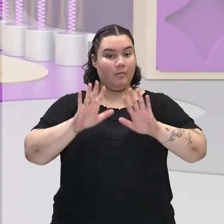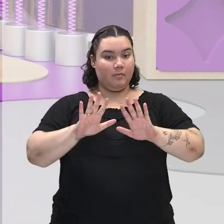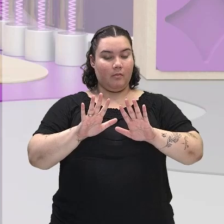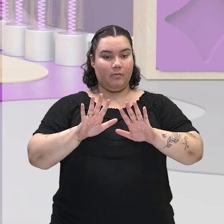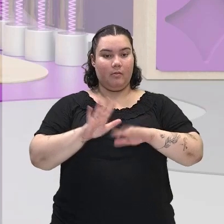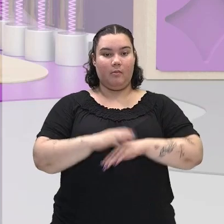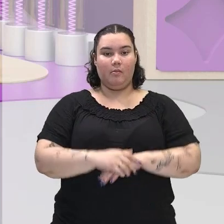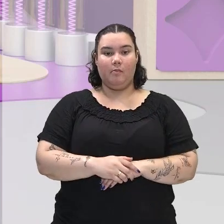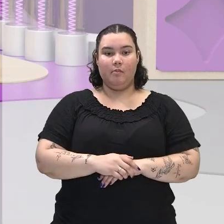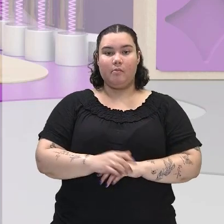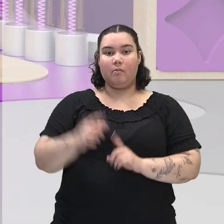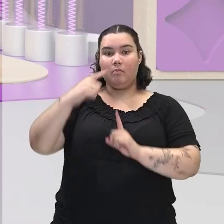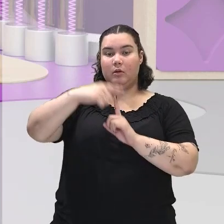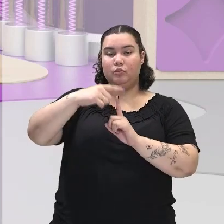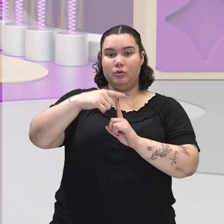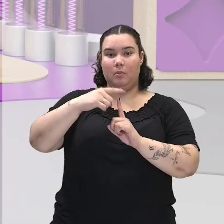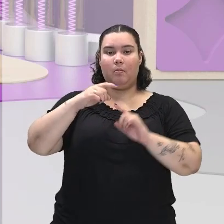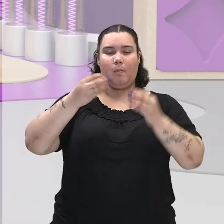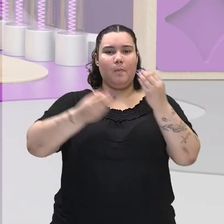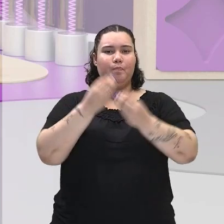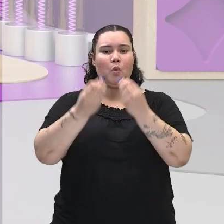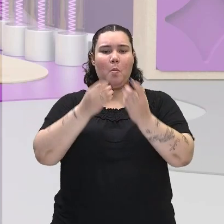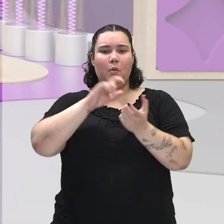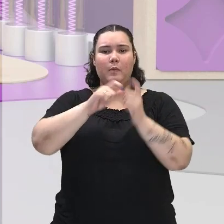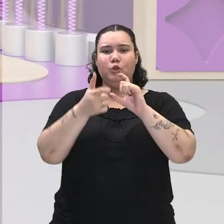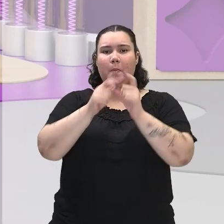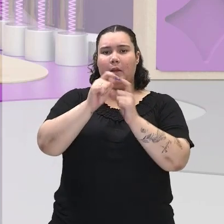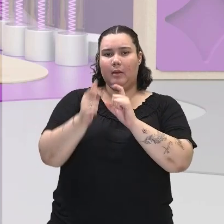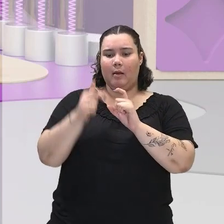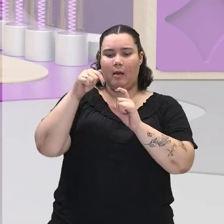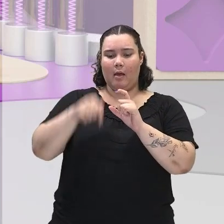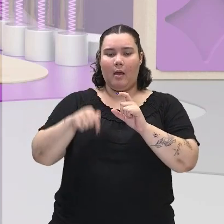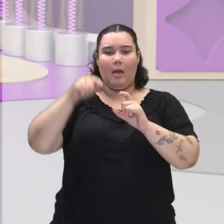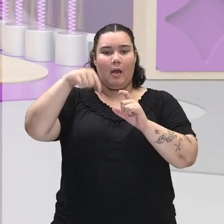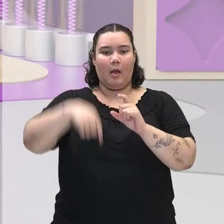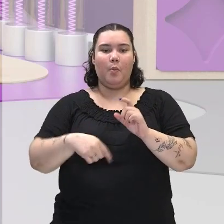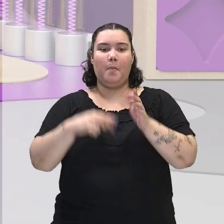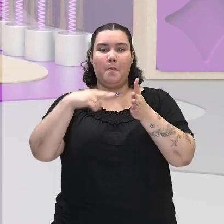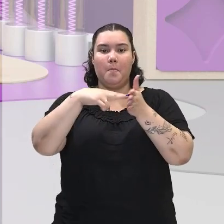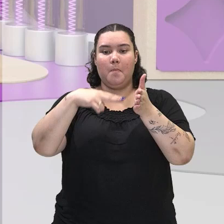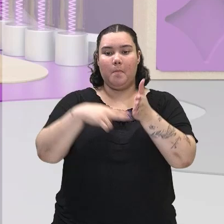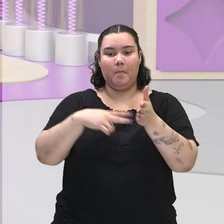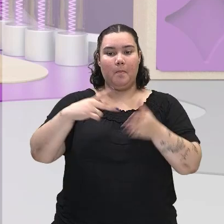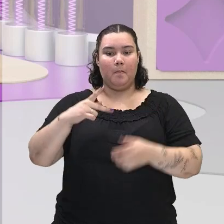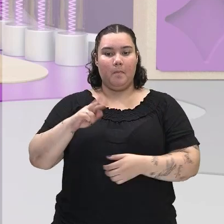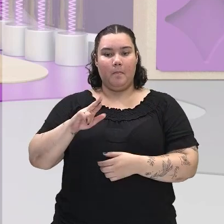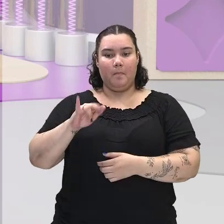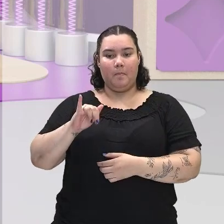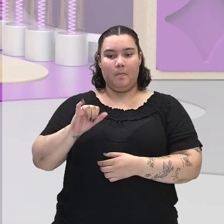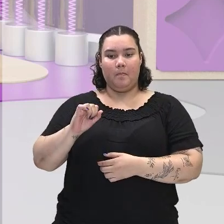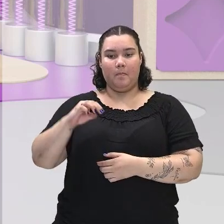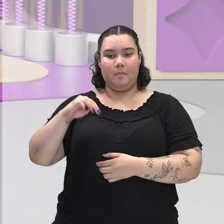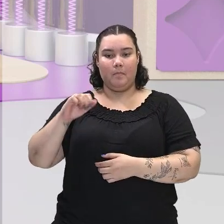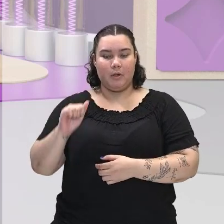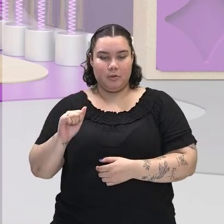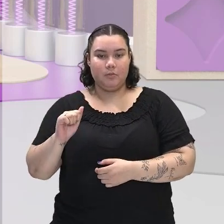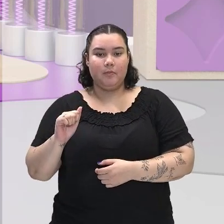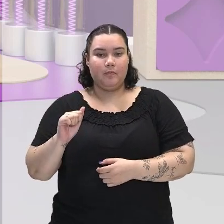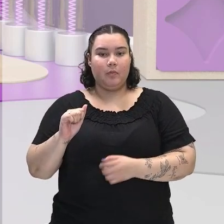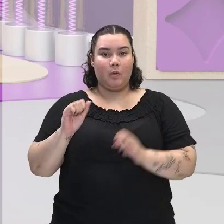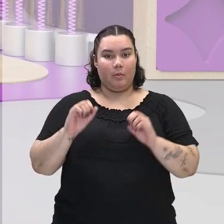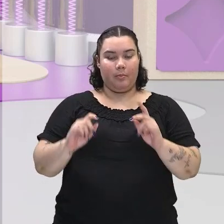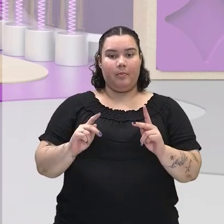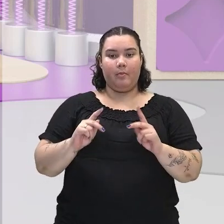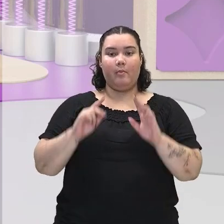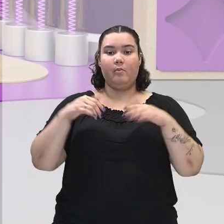o formato de uma piscina olímpica, ela tem o formato de um prisma, beleza? E a pergunta que